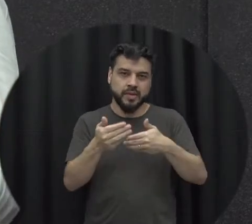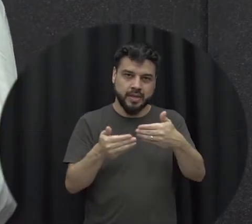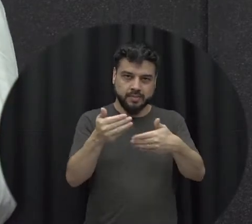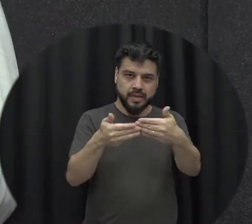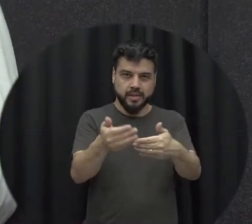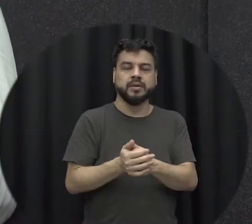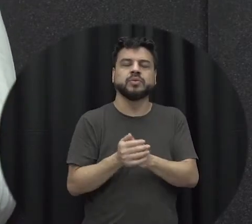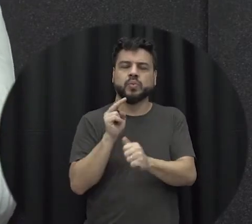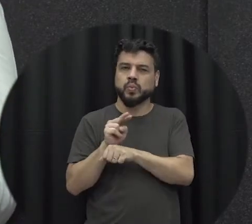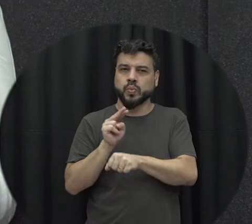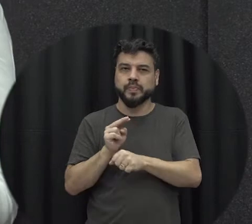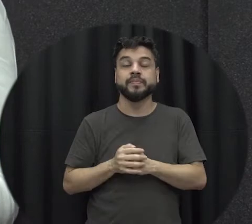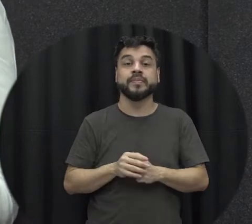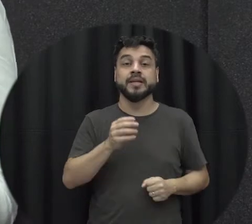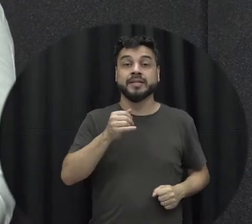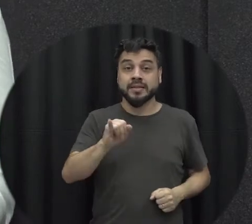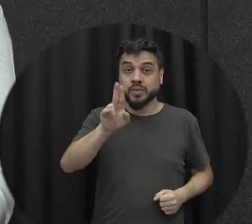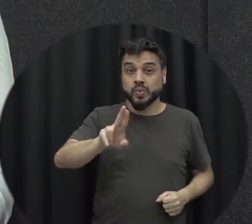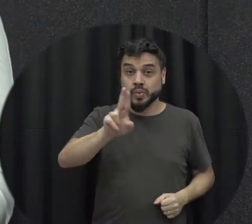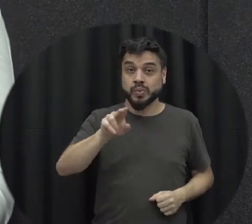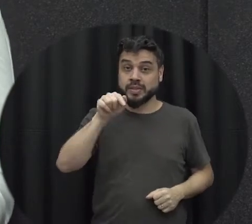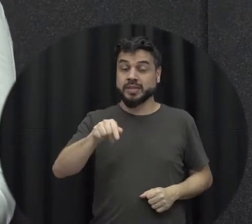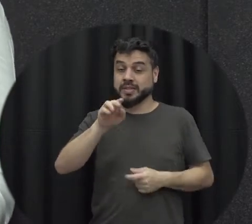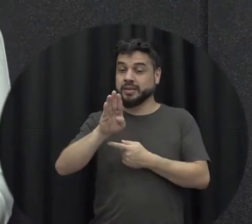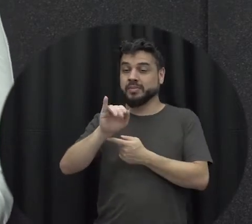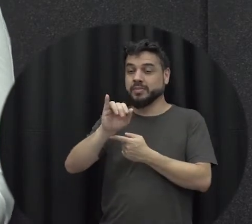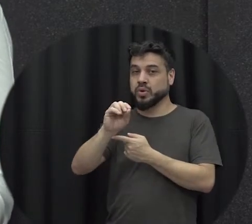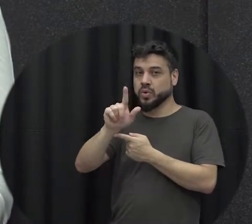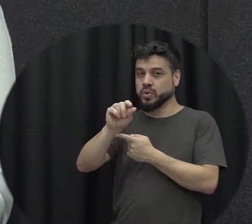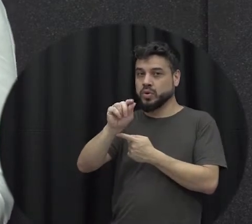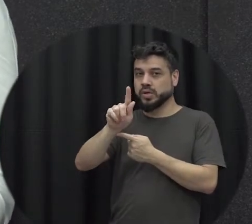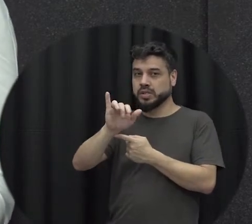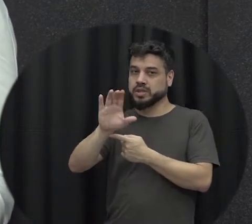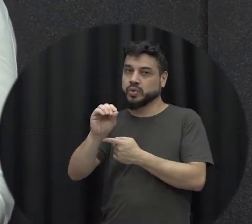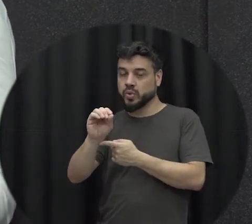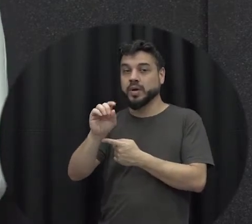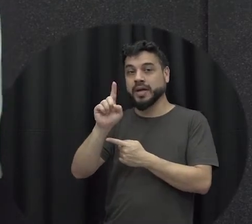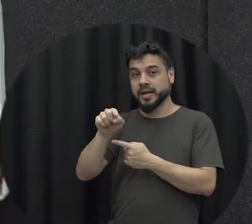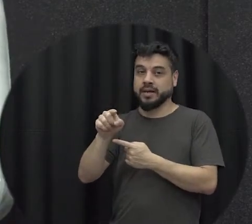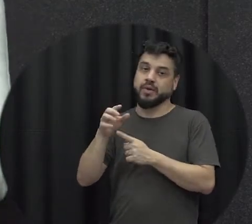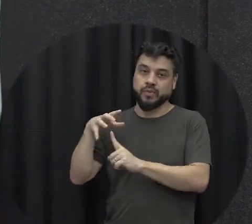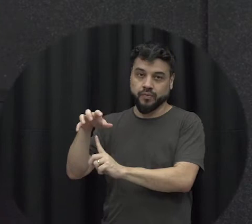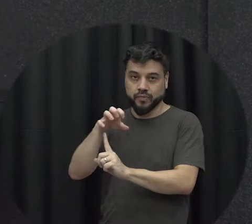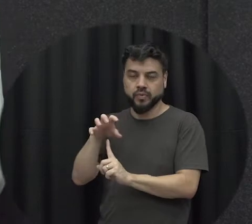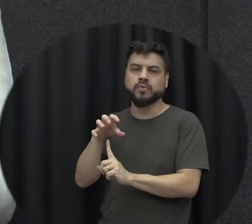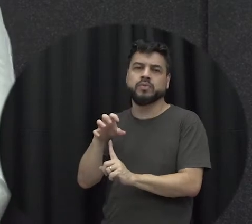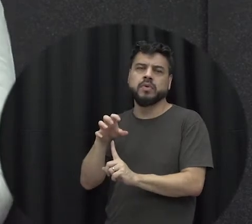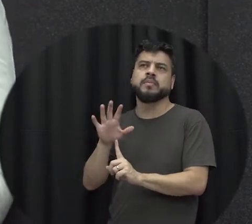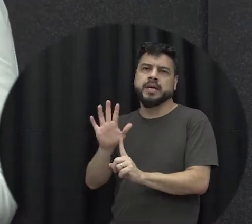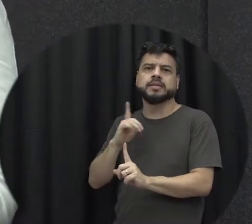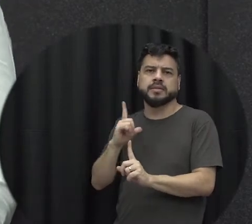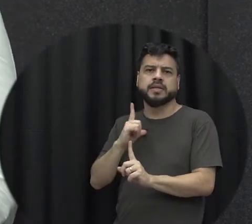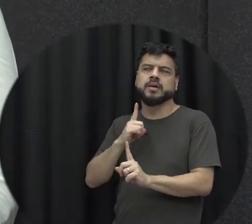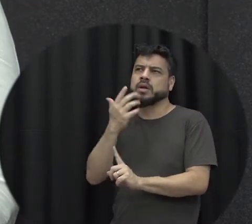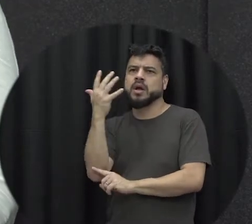né? E quando a gente usa um organismo biológico, é que a gente biorremedia. A gente faz o processo de biorremediação. Pode ser planta, tem